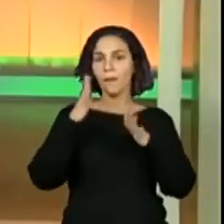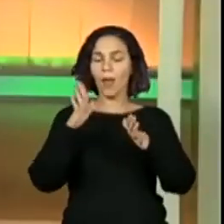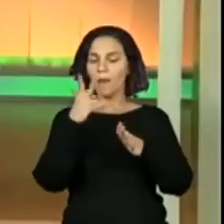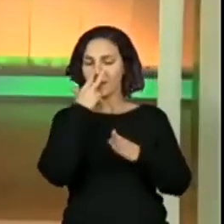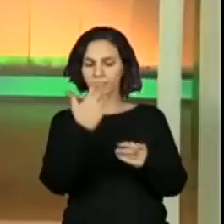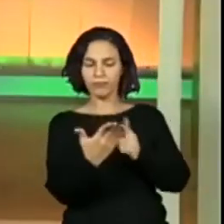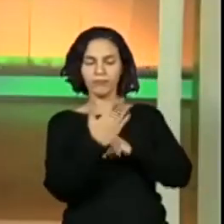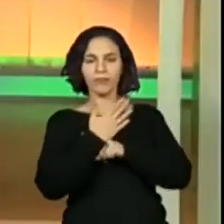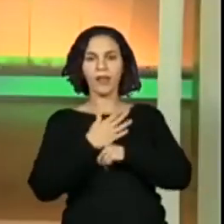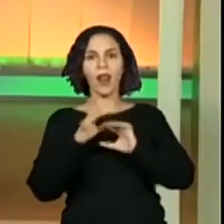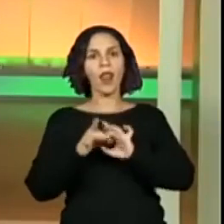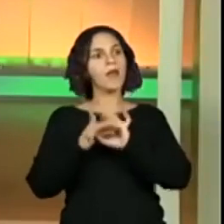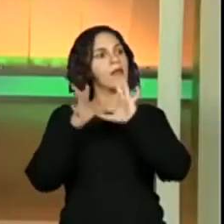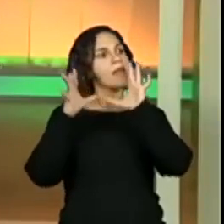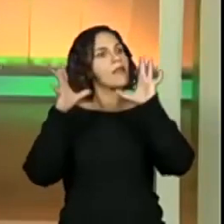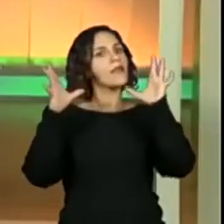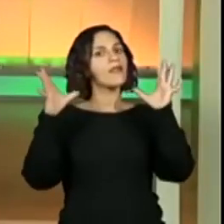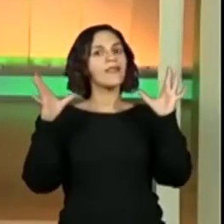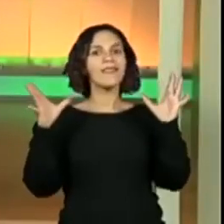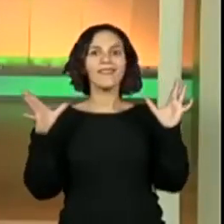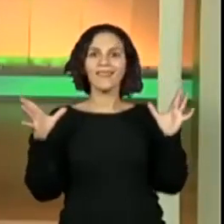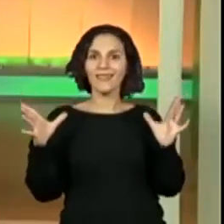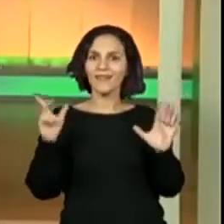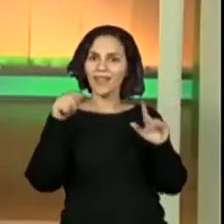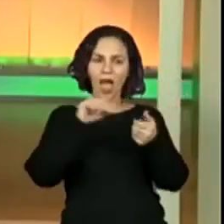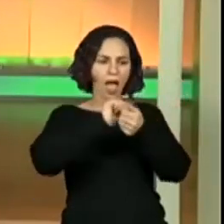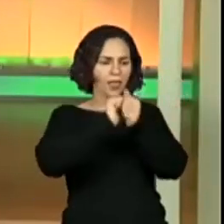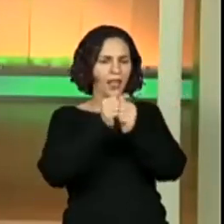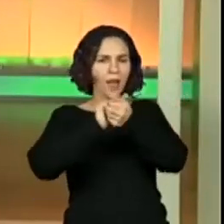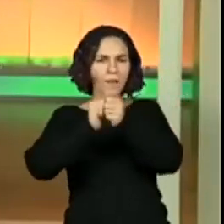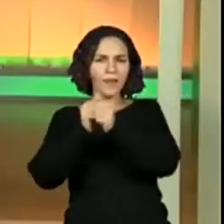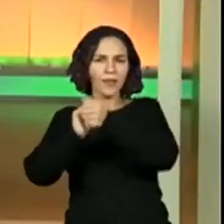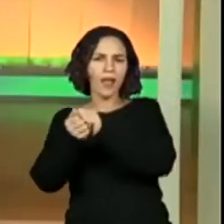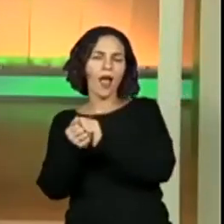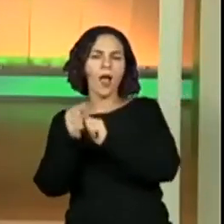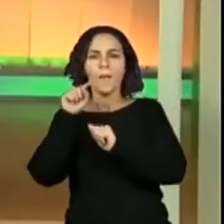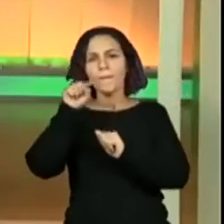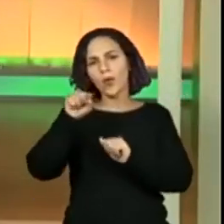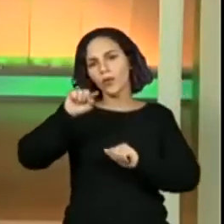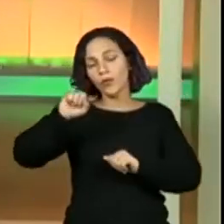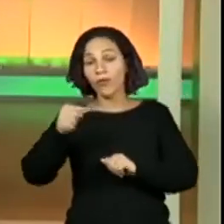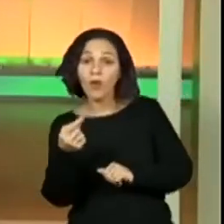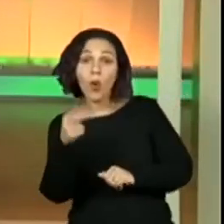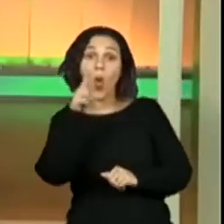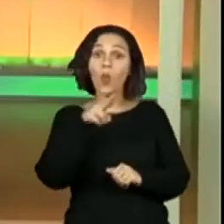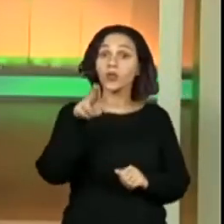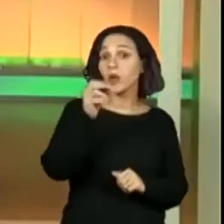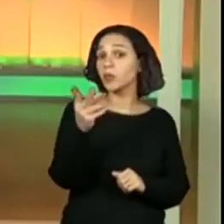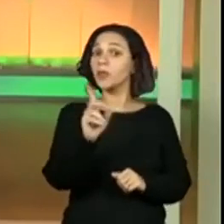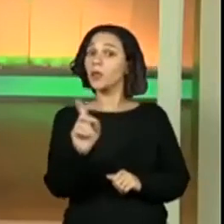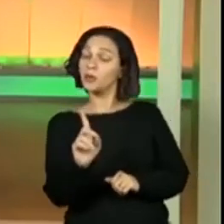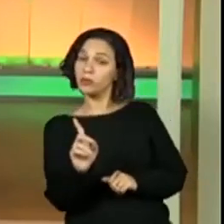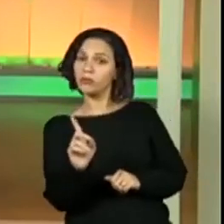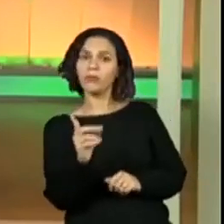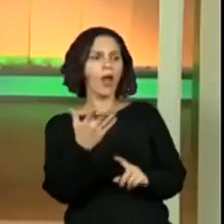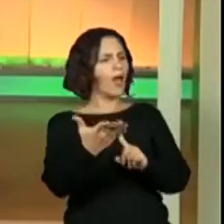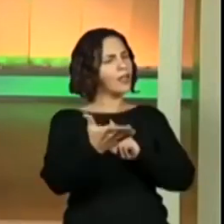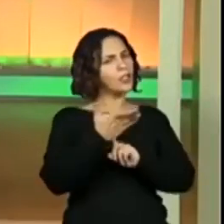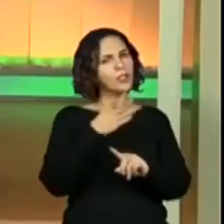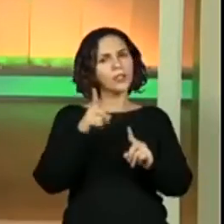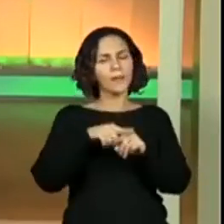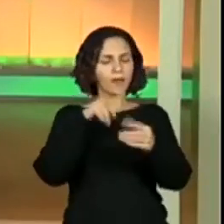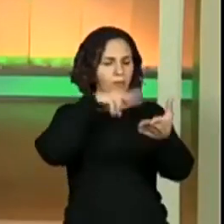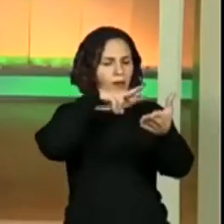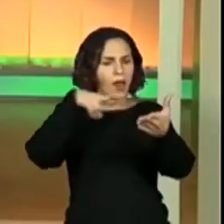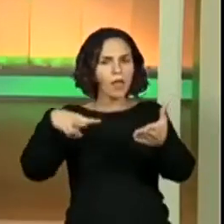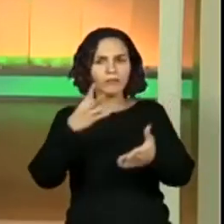liberta. Você fica tanto livre da pontuação, você pode usar e abusar ou não, ajuda muito na leitura, na velocidade,